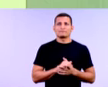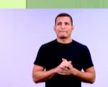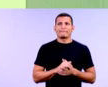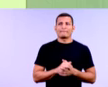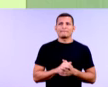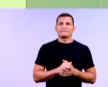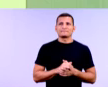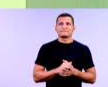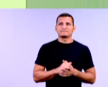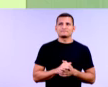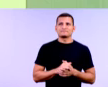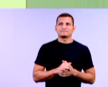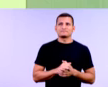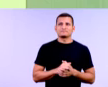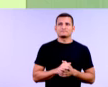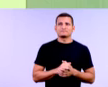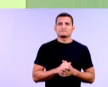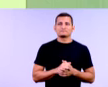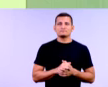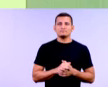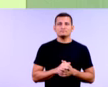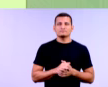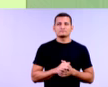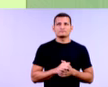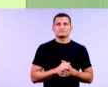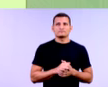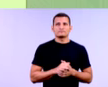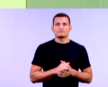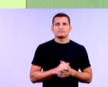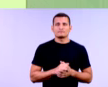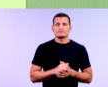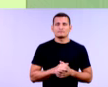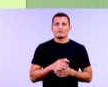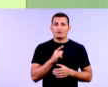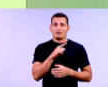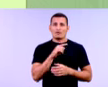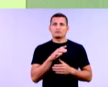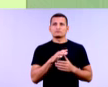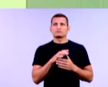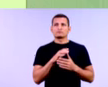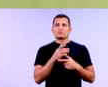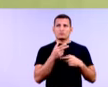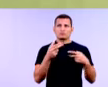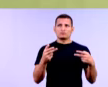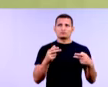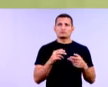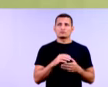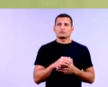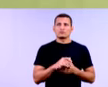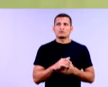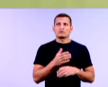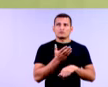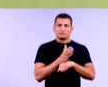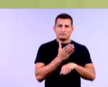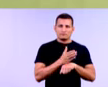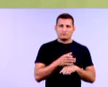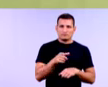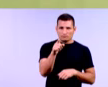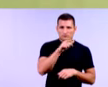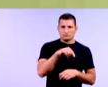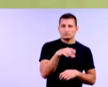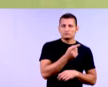professora Tayane? Essas são uma das características que essa atividade de longa duração de vocês